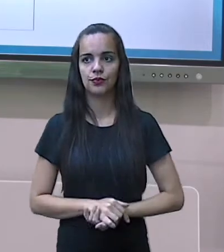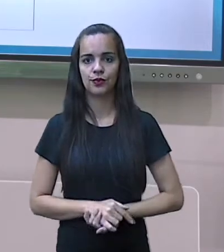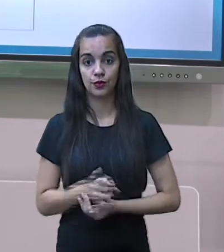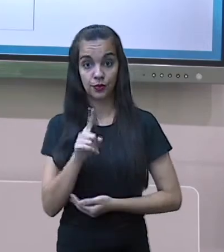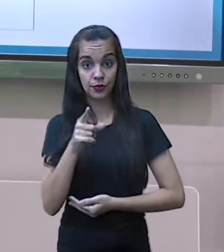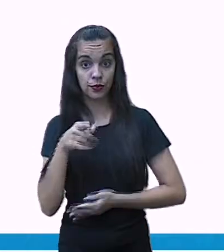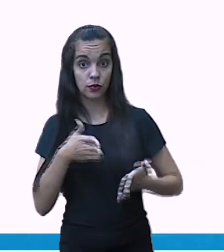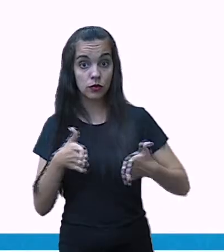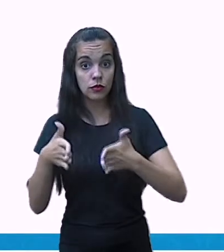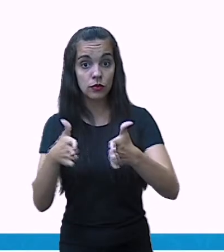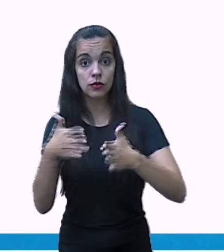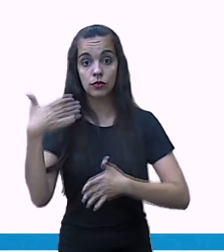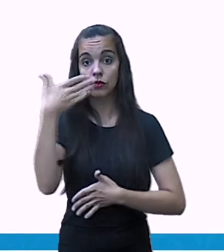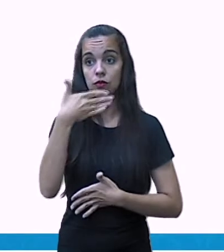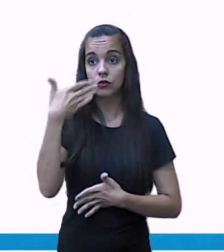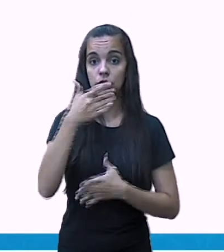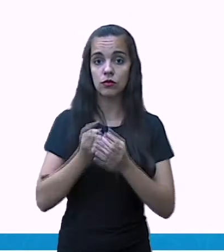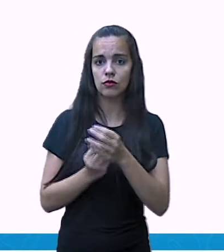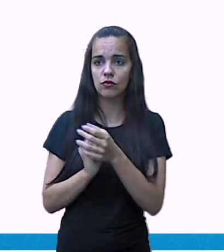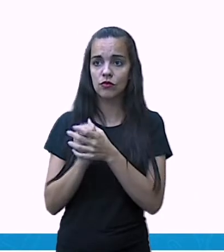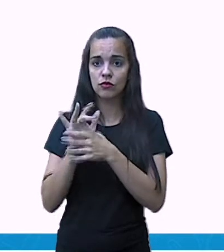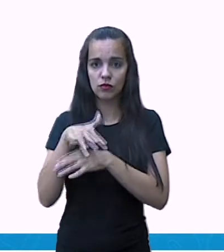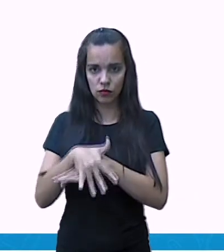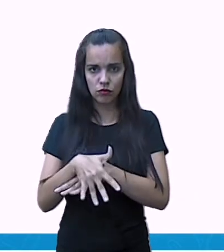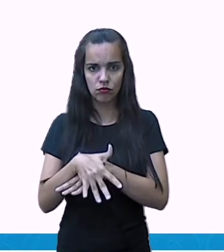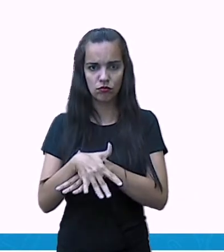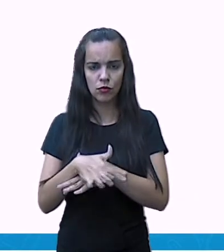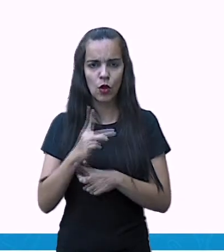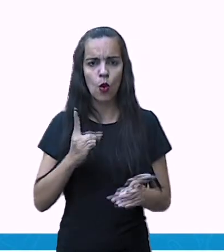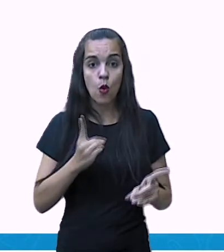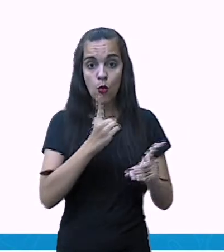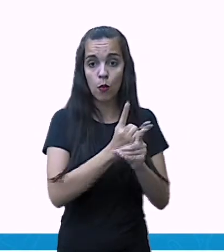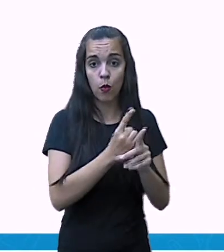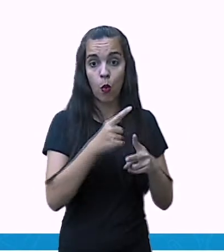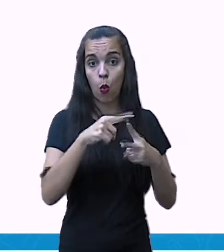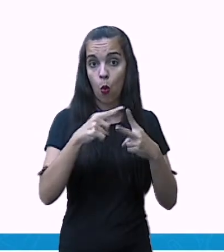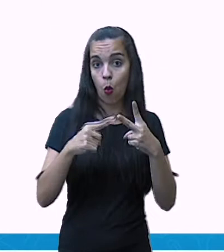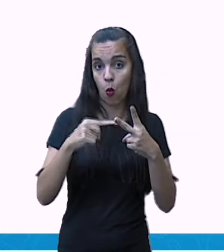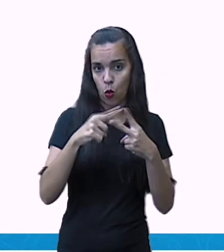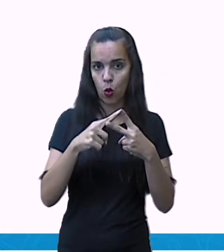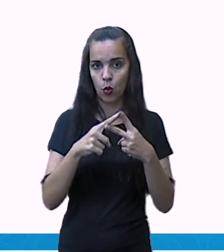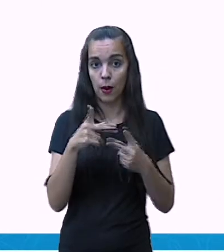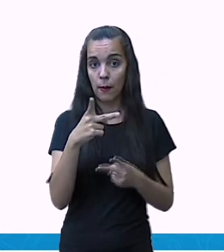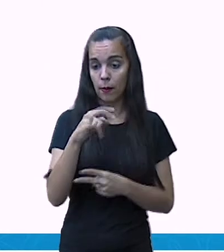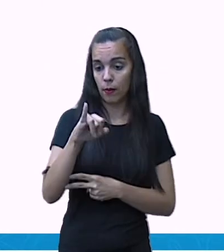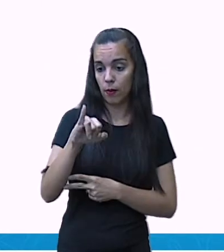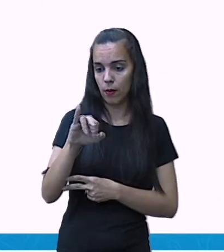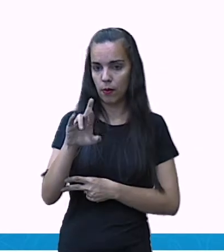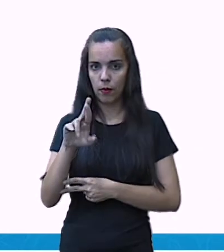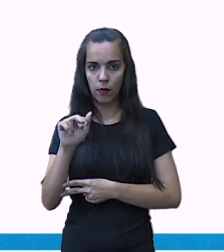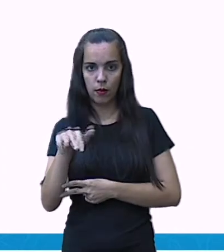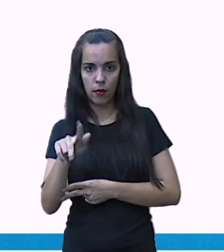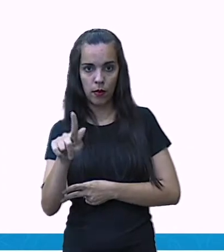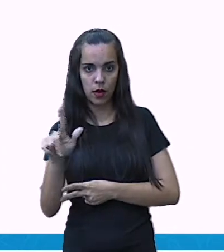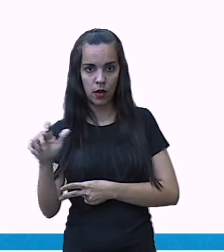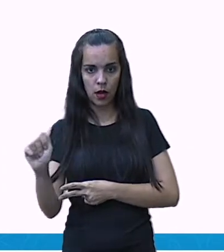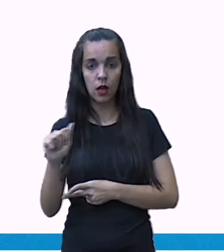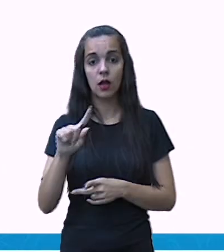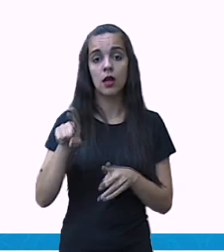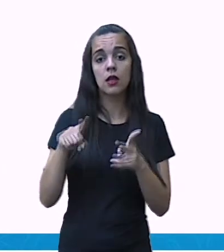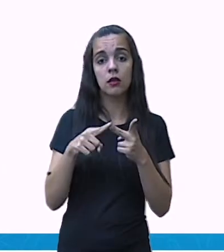O Rio Doce nasce da confluência, do encontro dos rios Piranga e